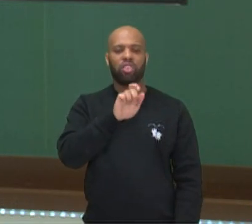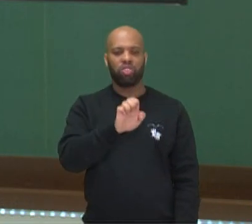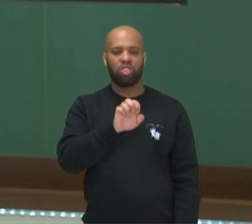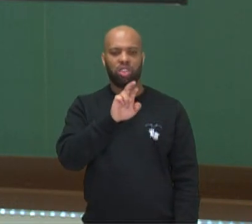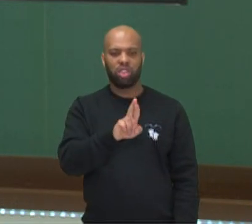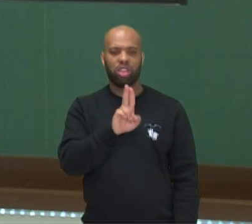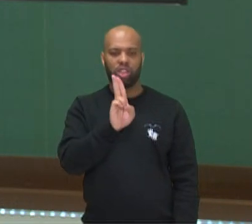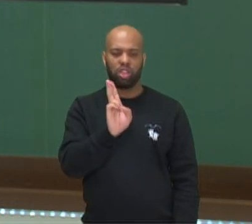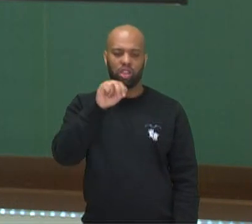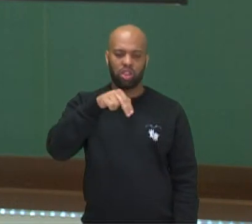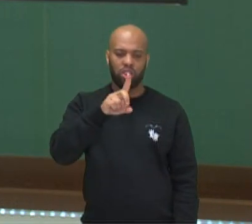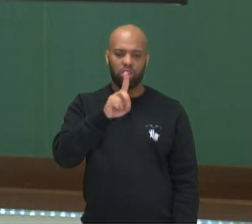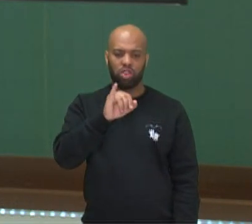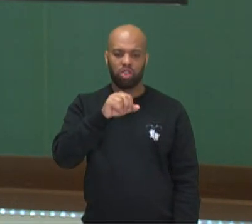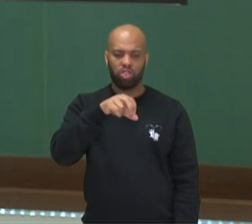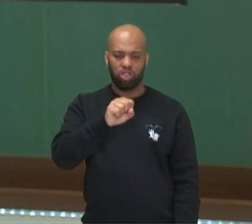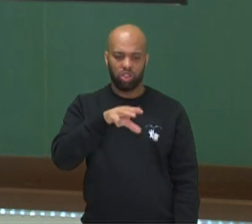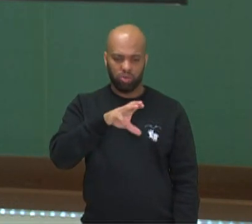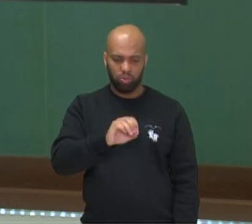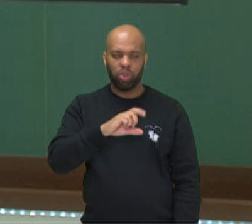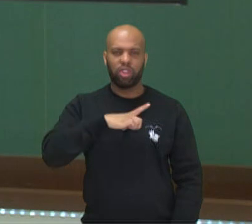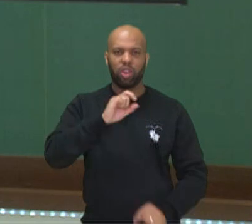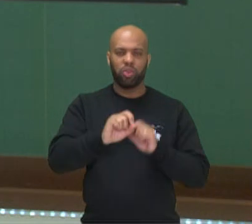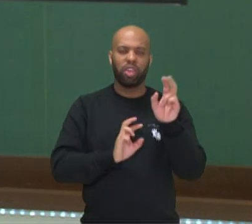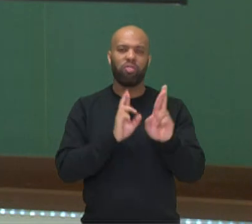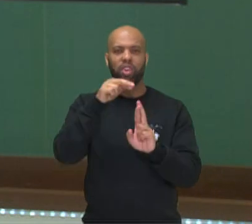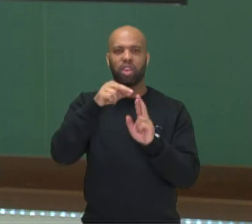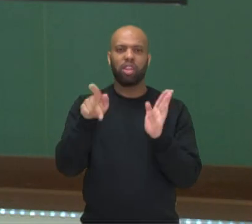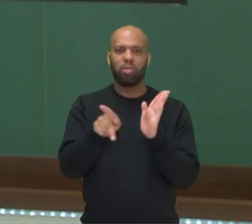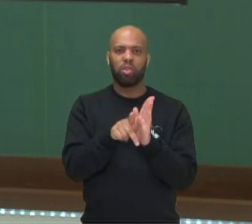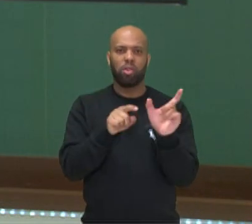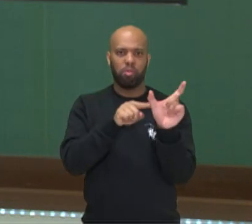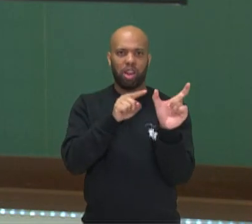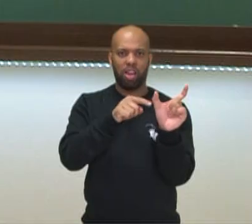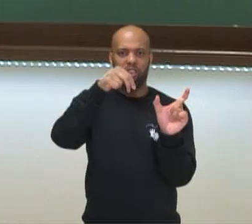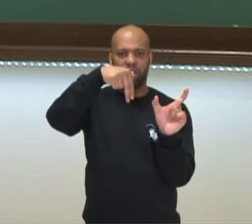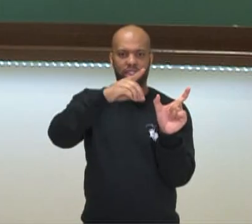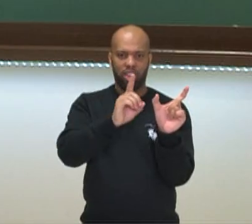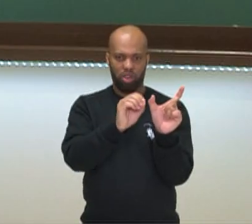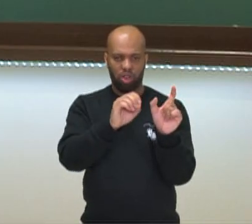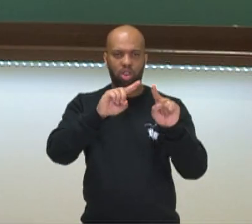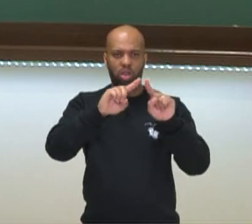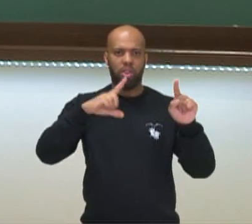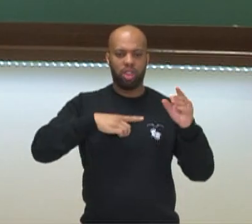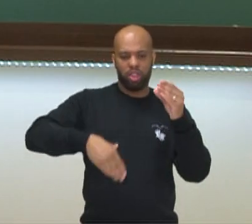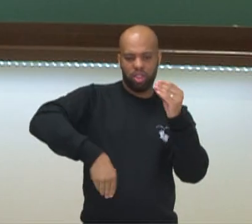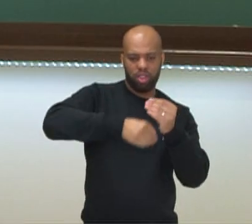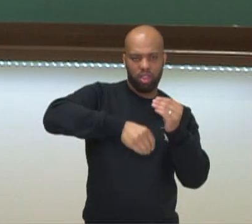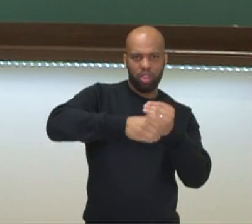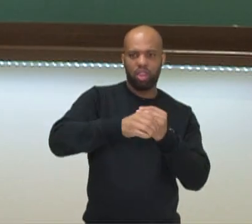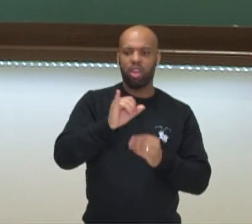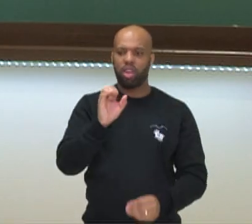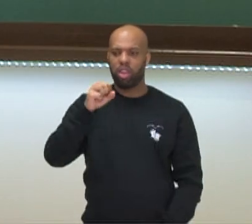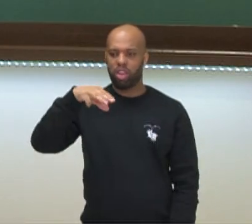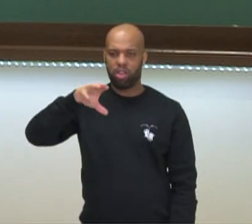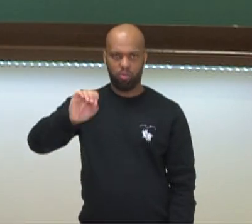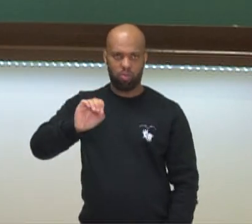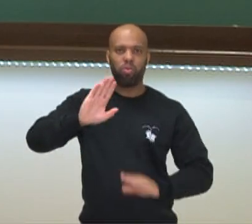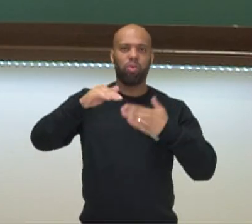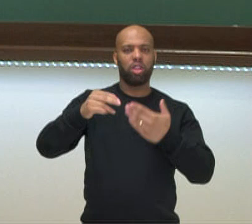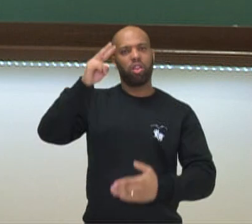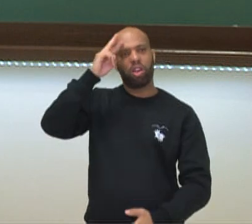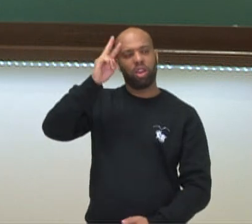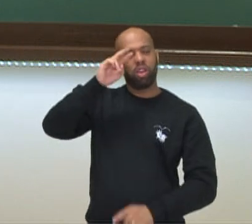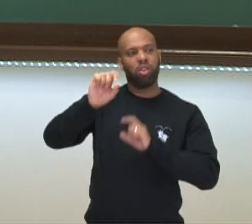gerundismo remete à palavra gerúndio, só que, porém, foi ali acrescida, né, do sufixo ismo. Então,